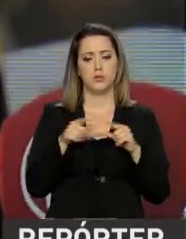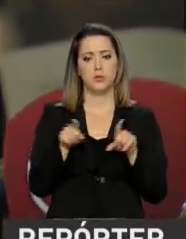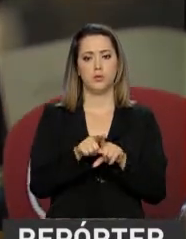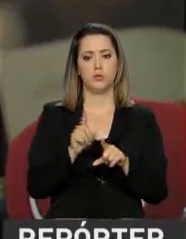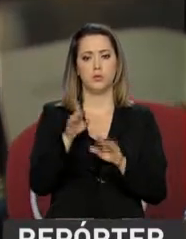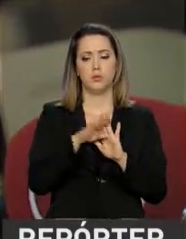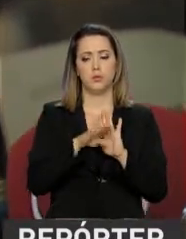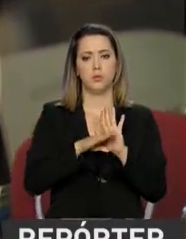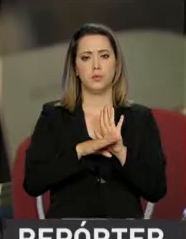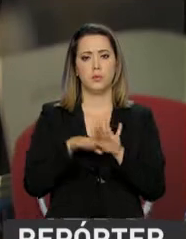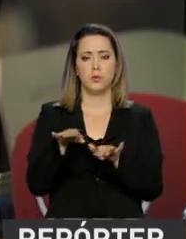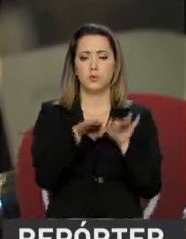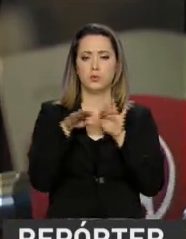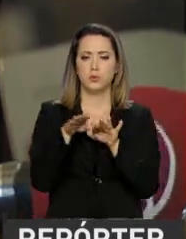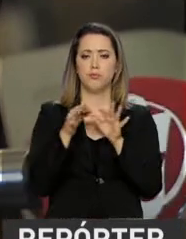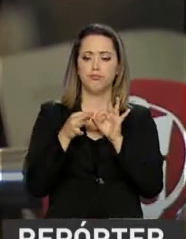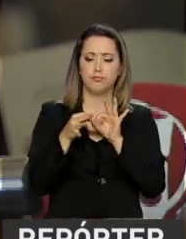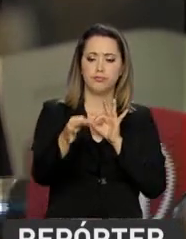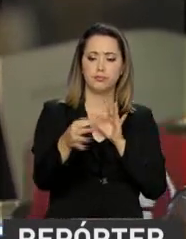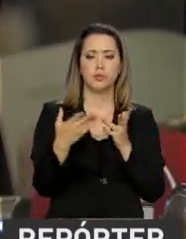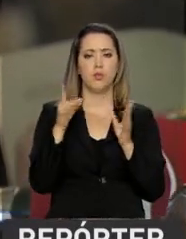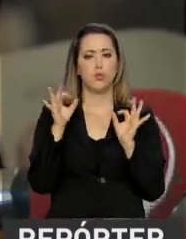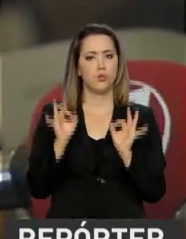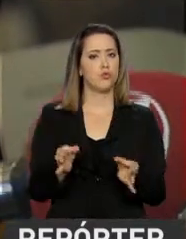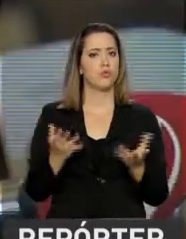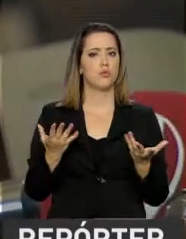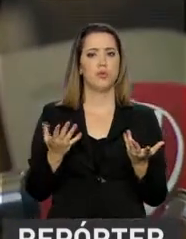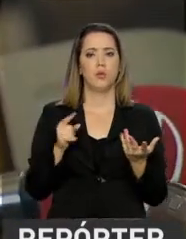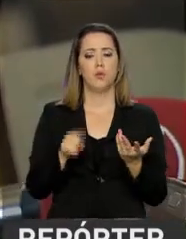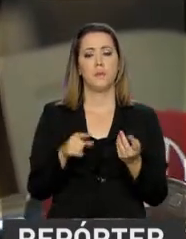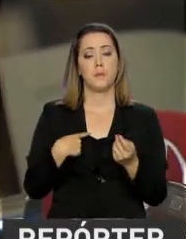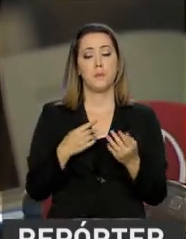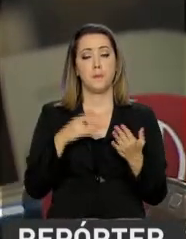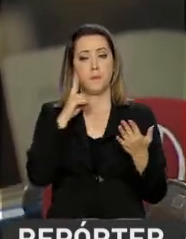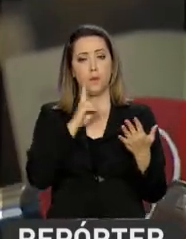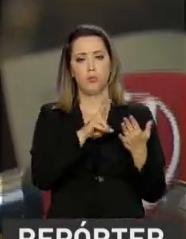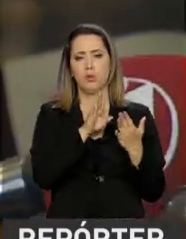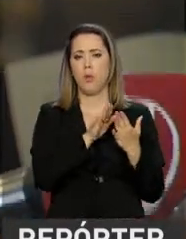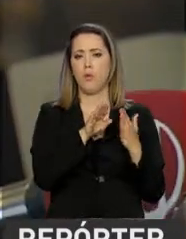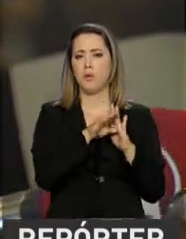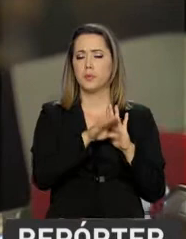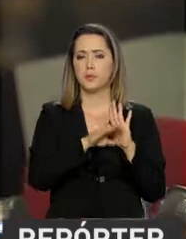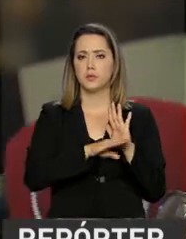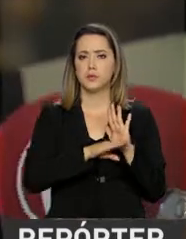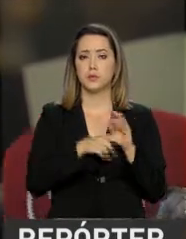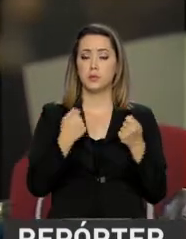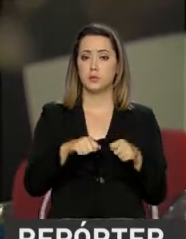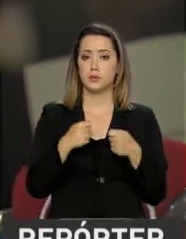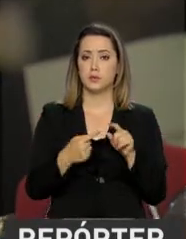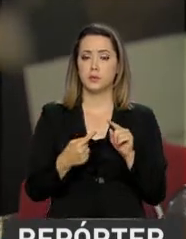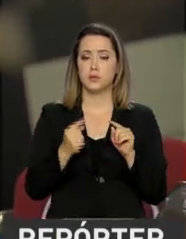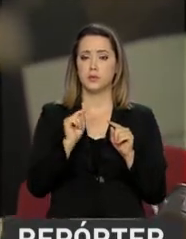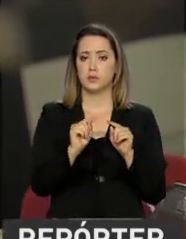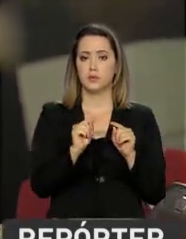projeto mais equilibrada de modo mais justo eo baralho o projeto visa ou deve